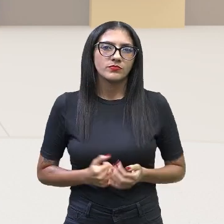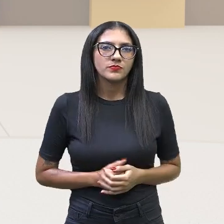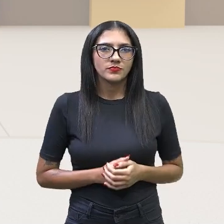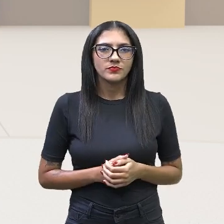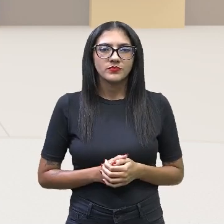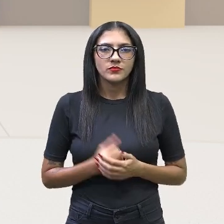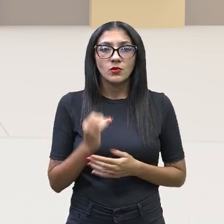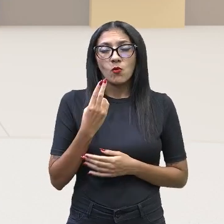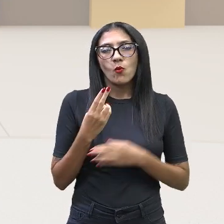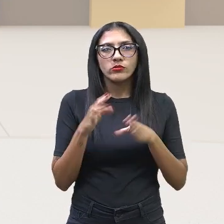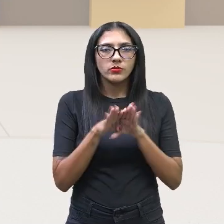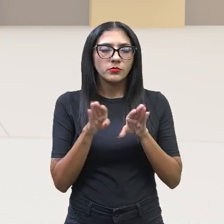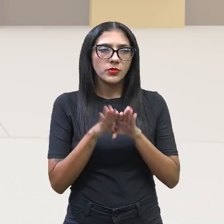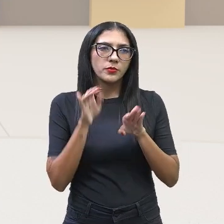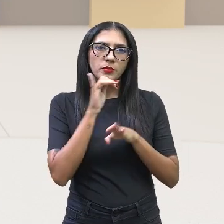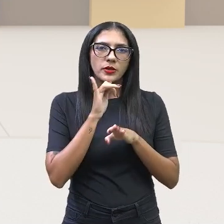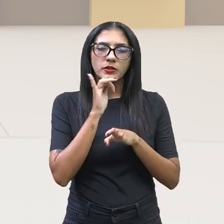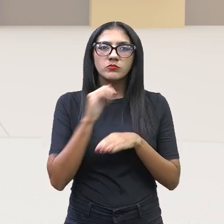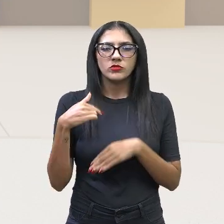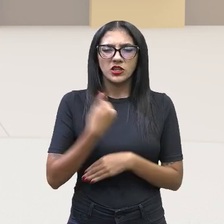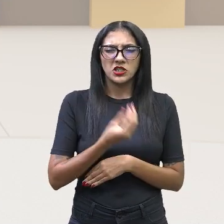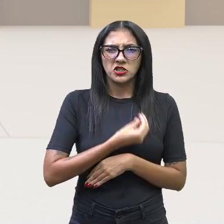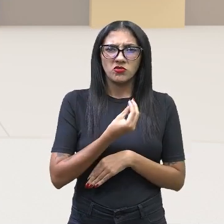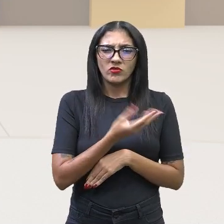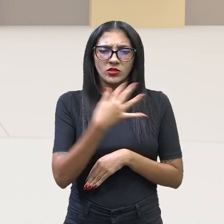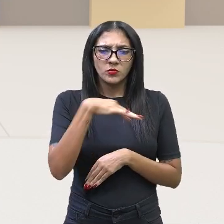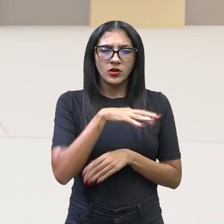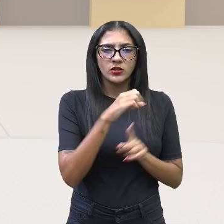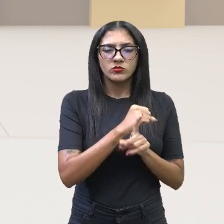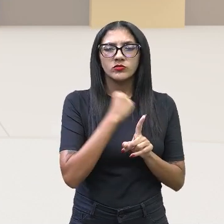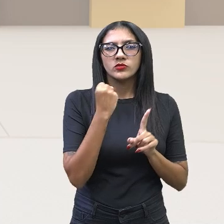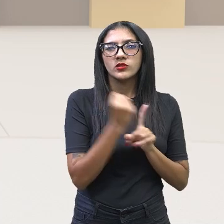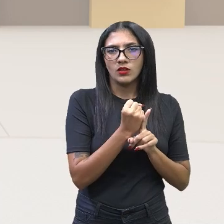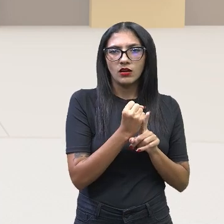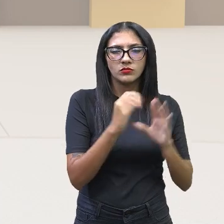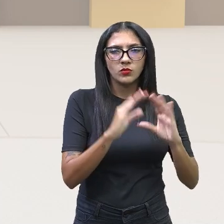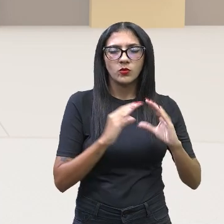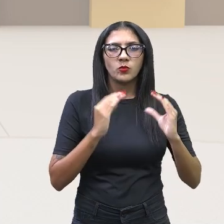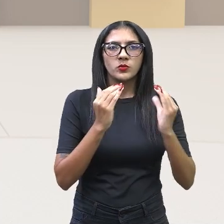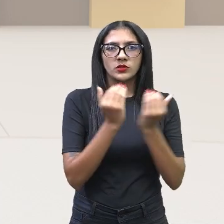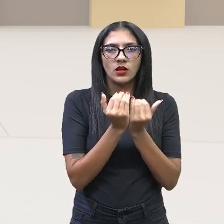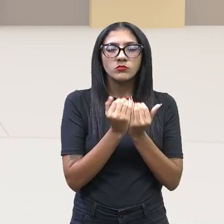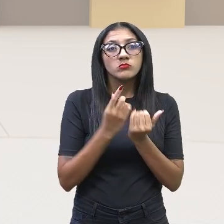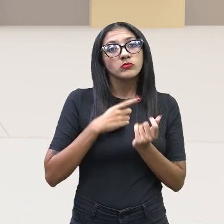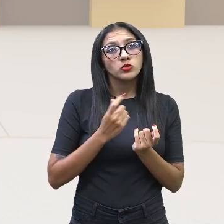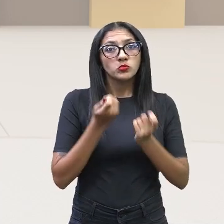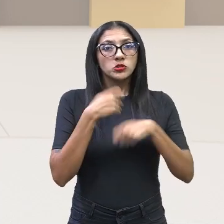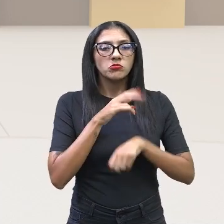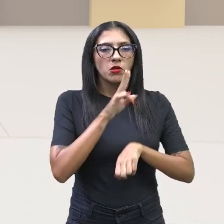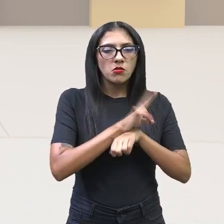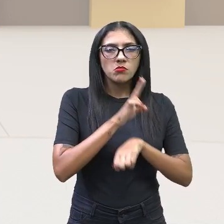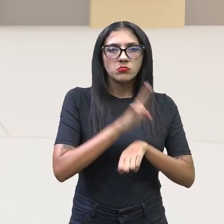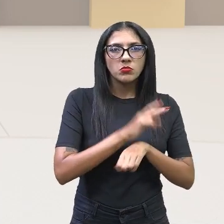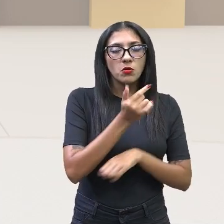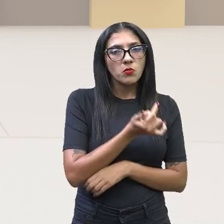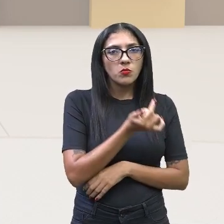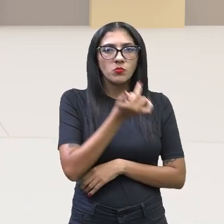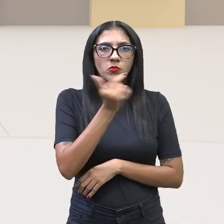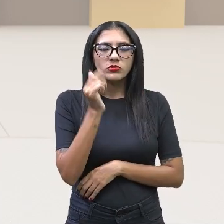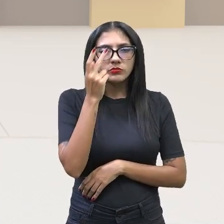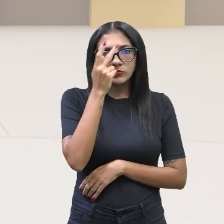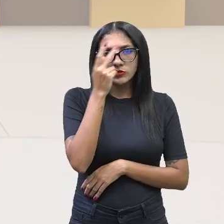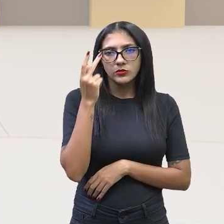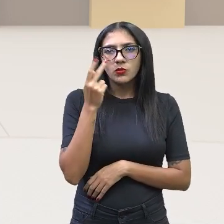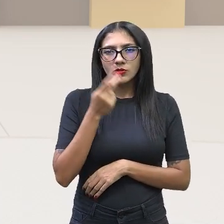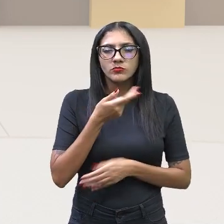né, ninguém vive só, vivemos dentro de uma sociedade, de uma comunidade, podemos terminar ajudando alguém da nossa